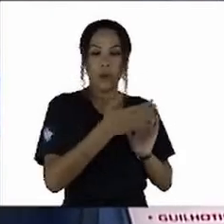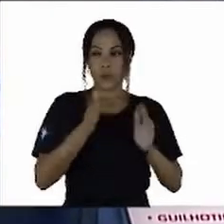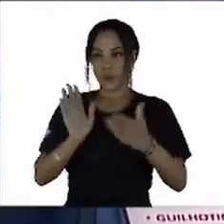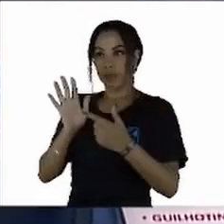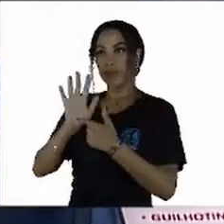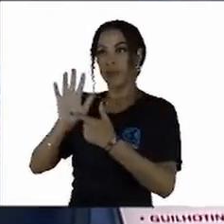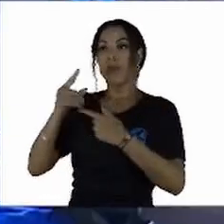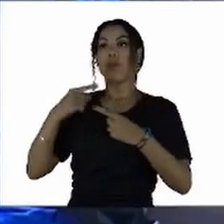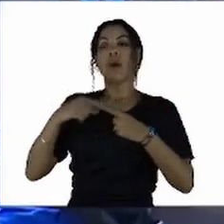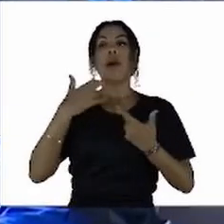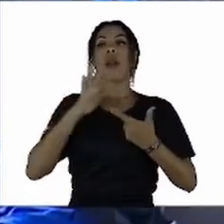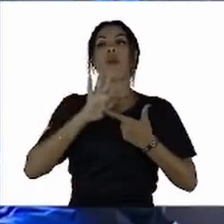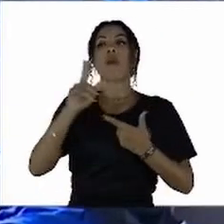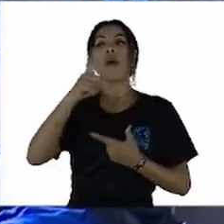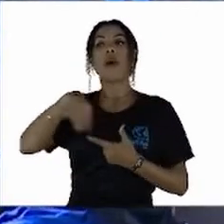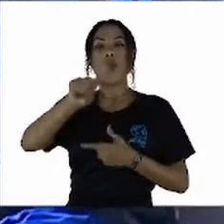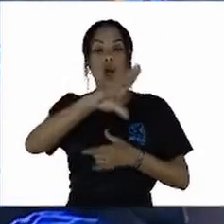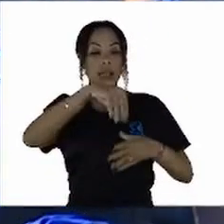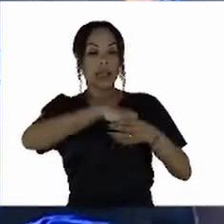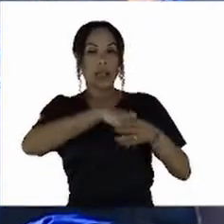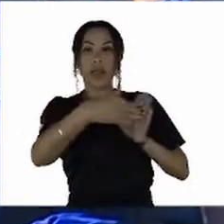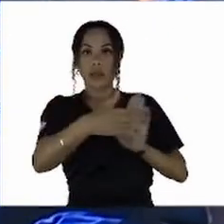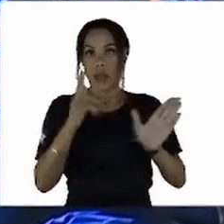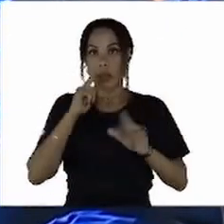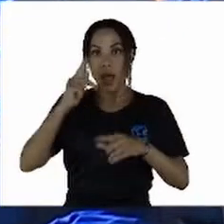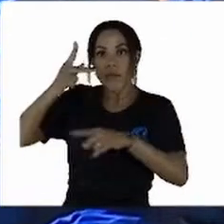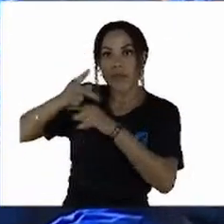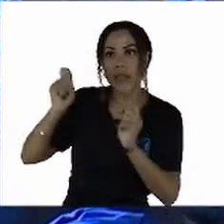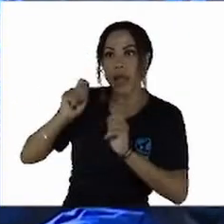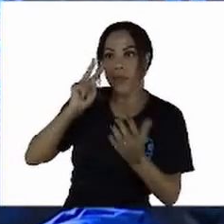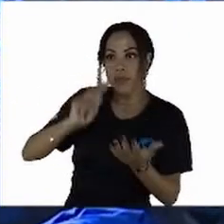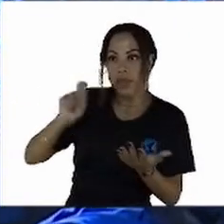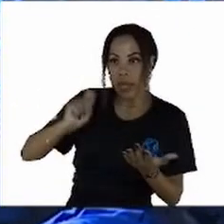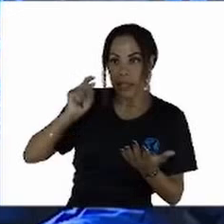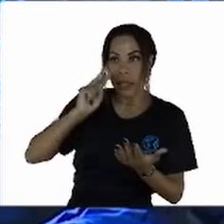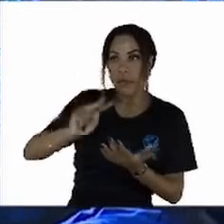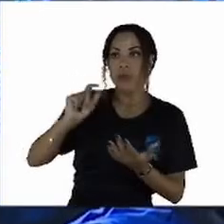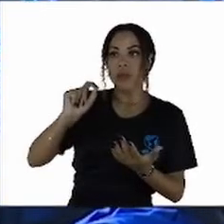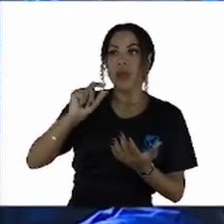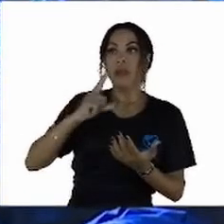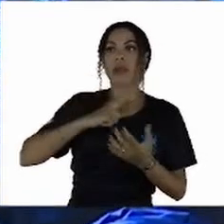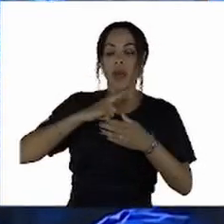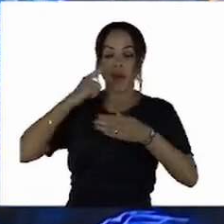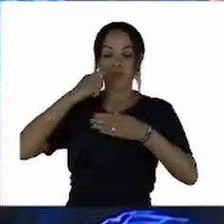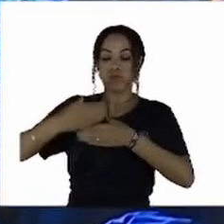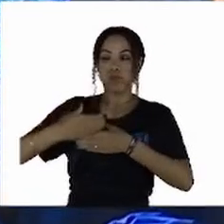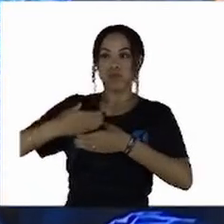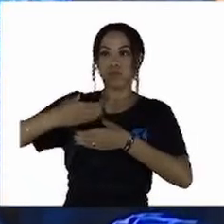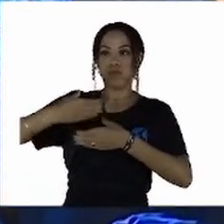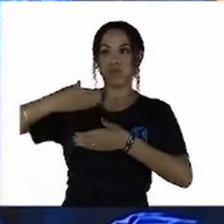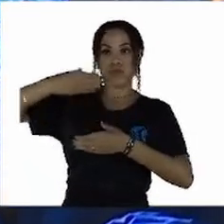com a manga arregaçada que aqui dentro dessa caixa, a câmera tá pegando bem? Tá? Dentro dessa caixa eu tenho um tubo.